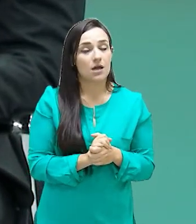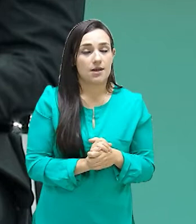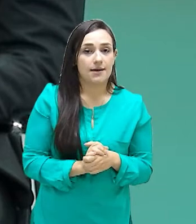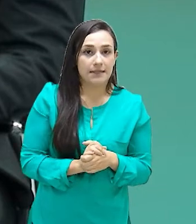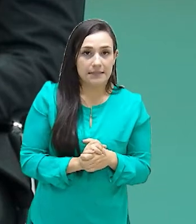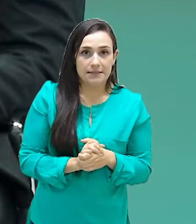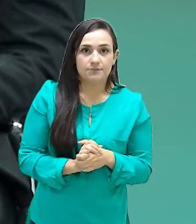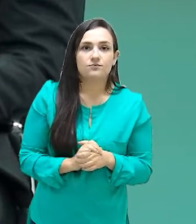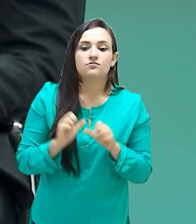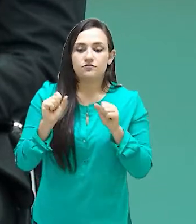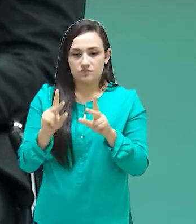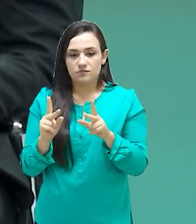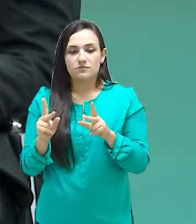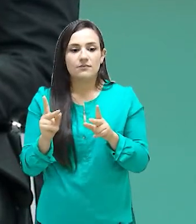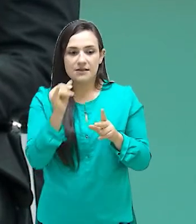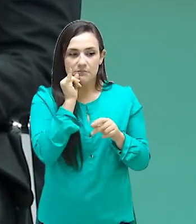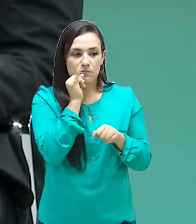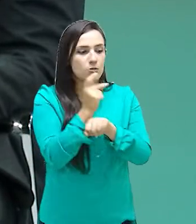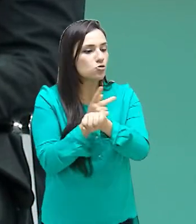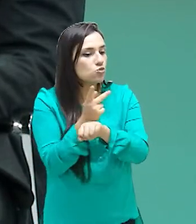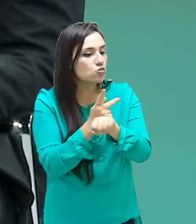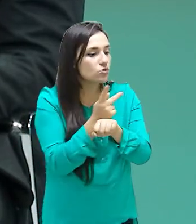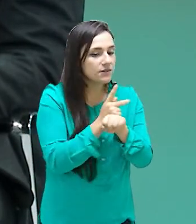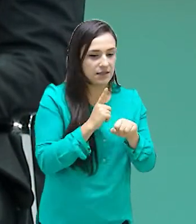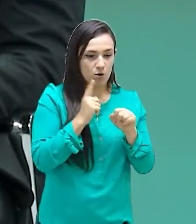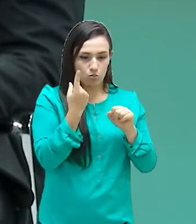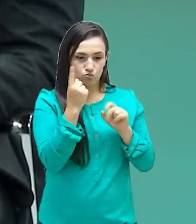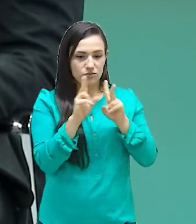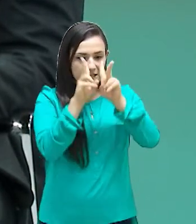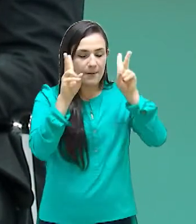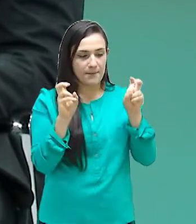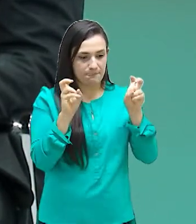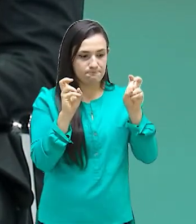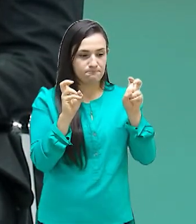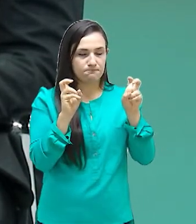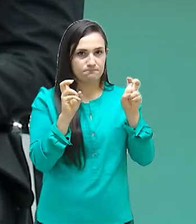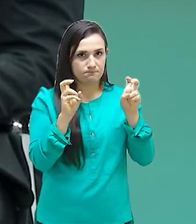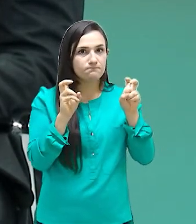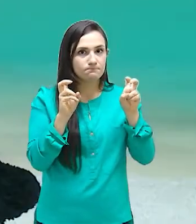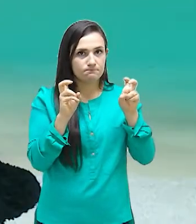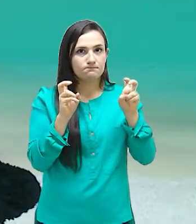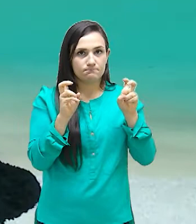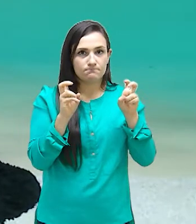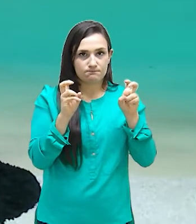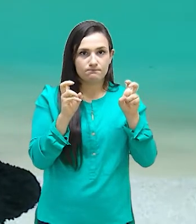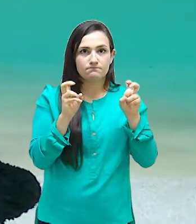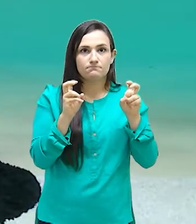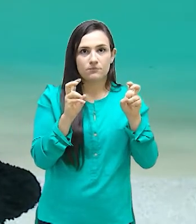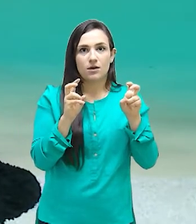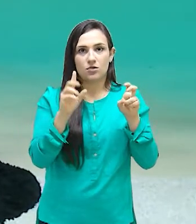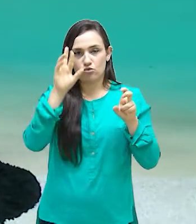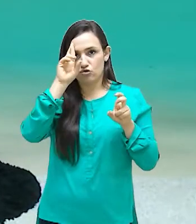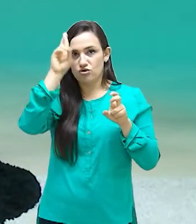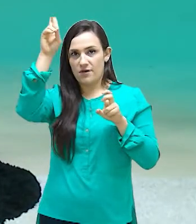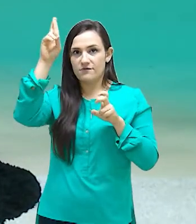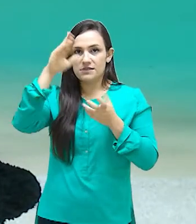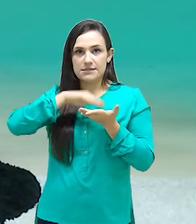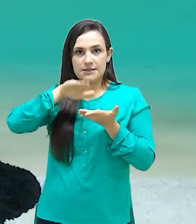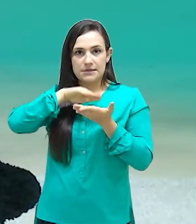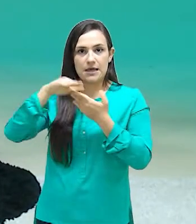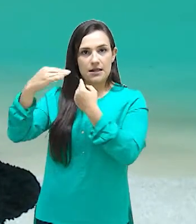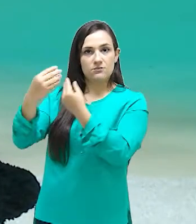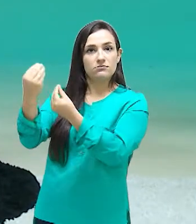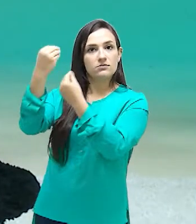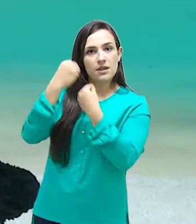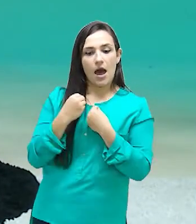após elaborar a construção do tema, o direcionamento vem do secretário,